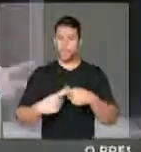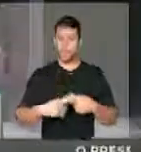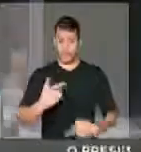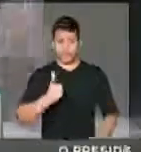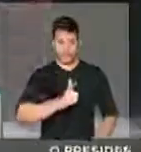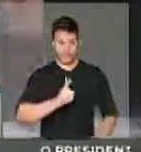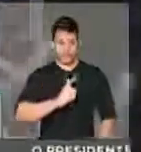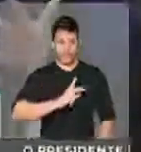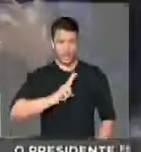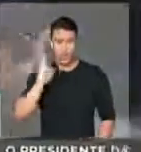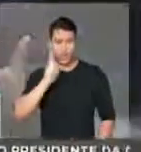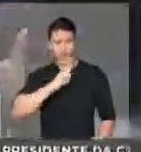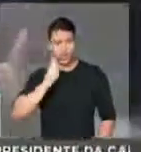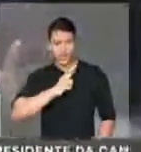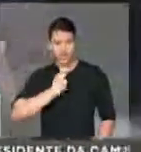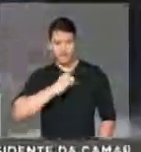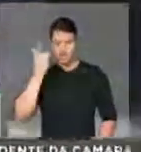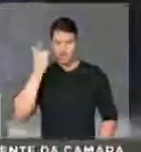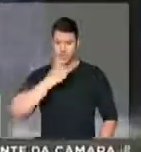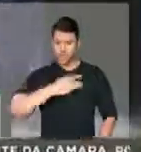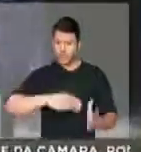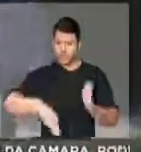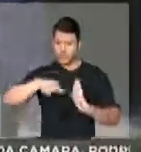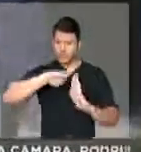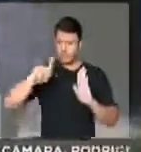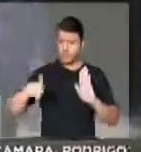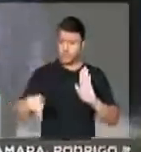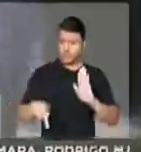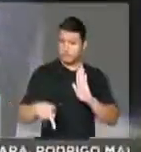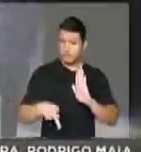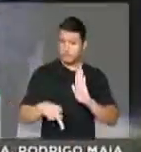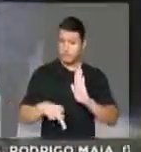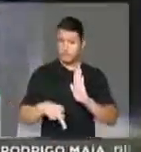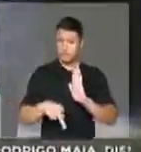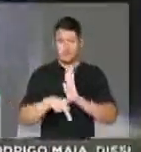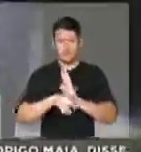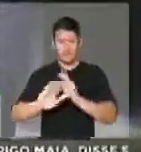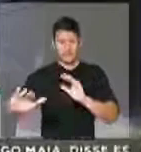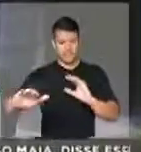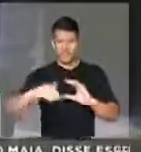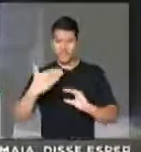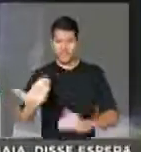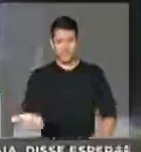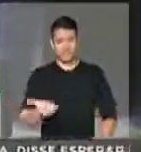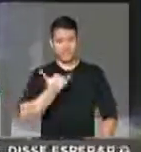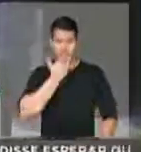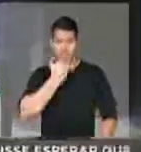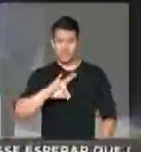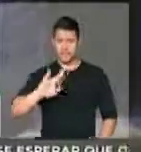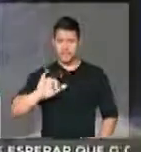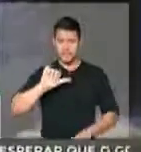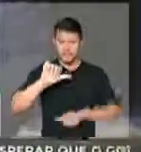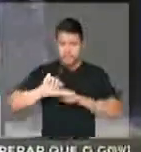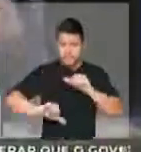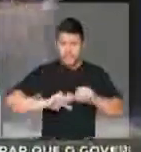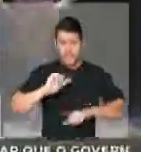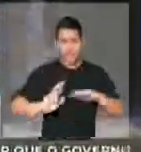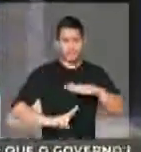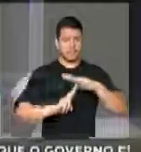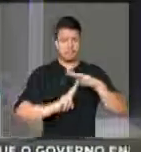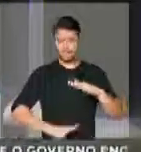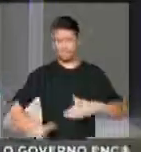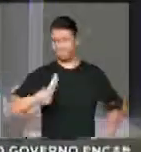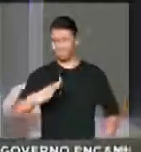que o ministro mande um programa de remodelação das universidades através